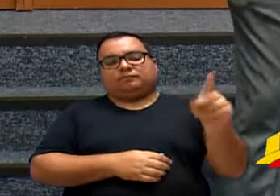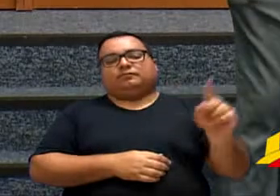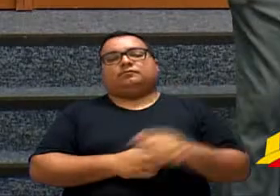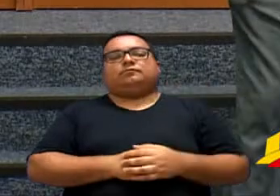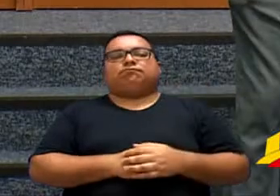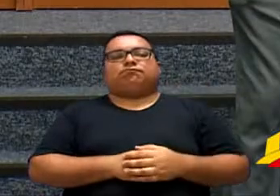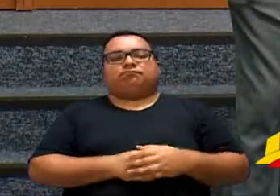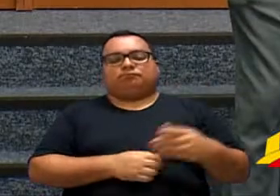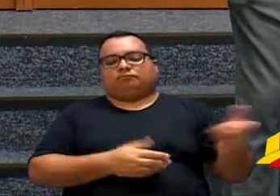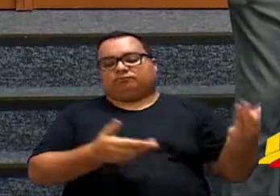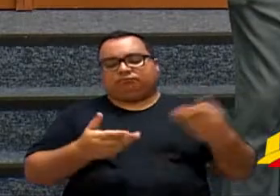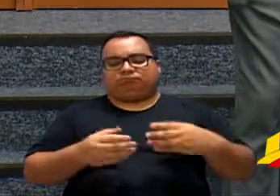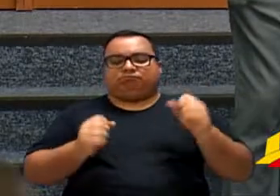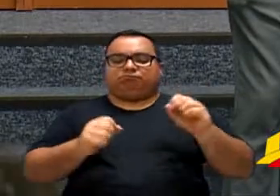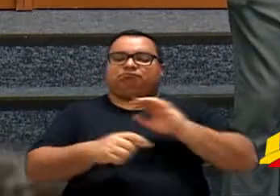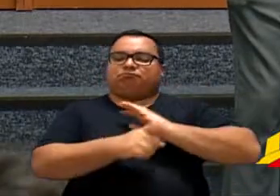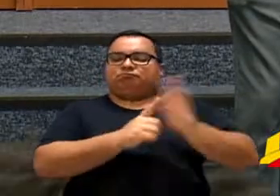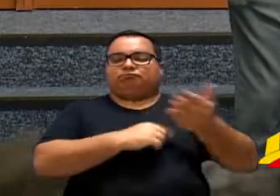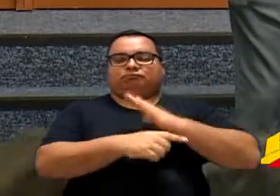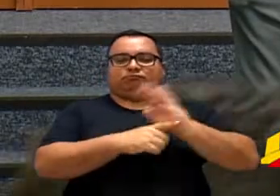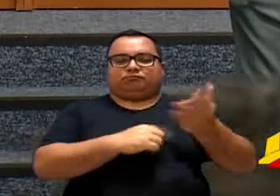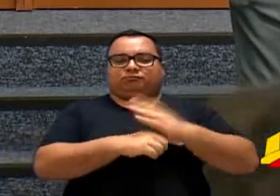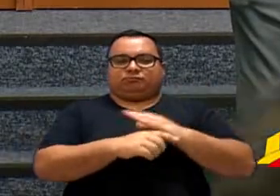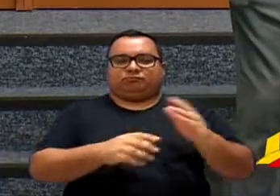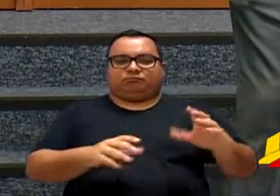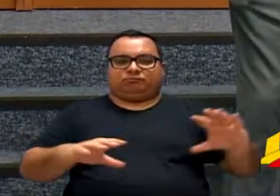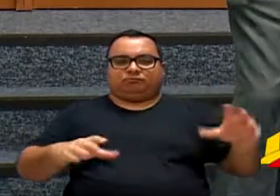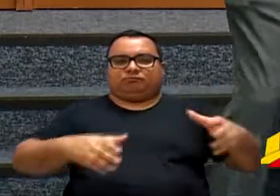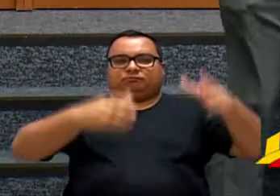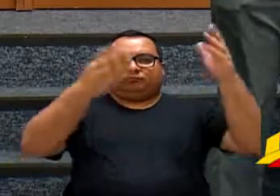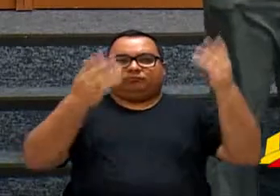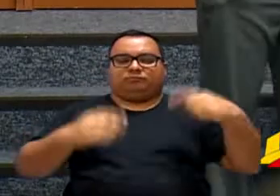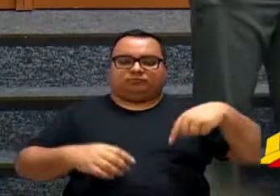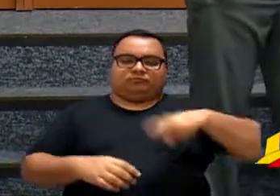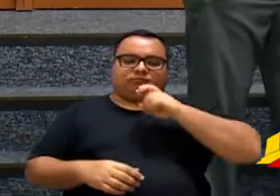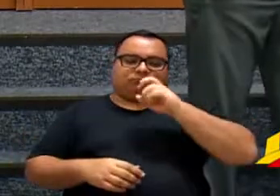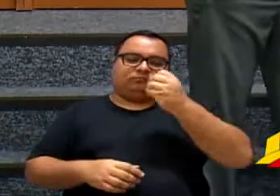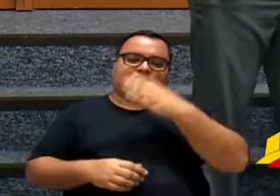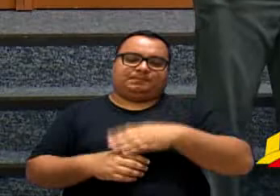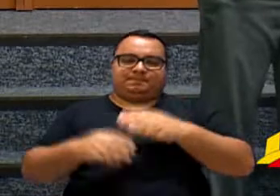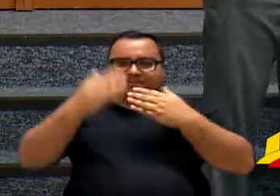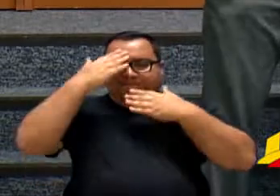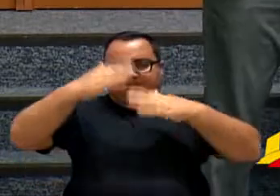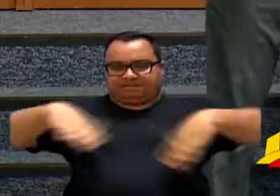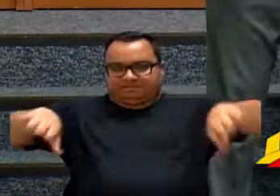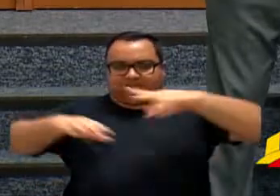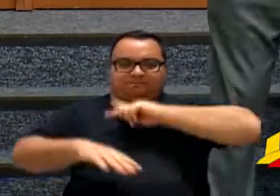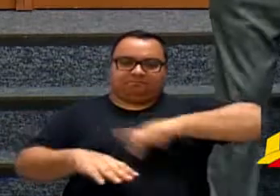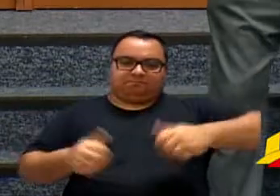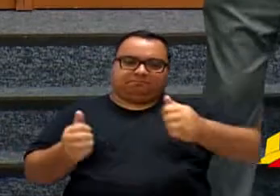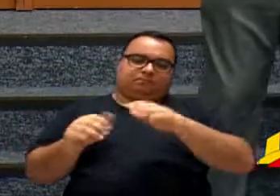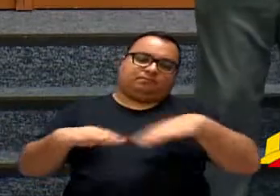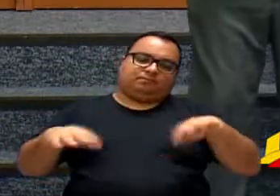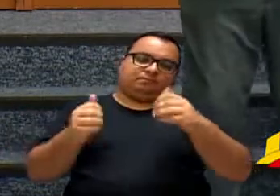ajudarmos você a sua equipe e a nossa querida cidade de Sorocaba Muito obrigado a todos Obrigado presidente